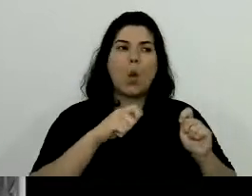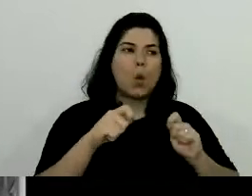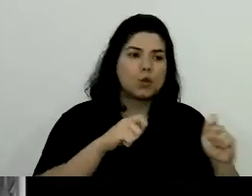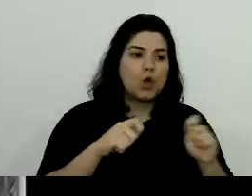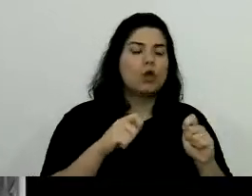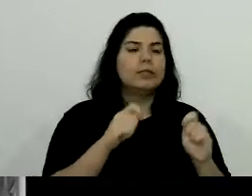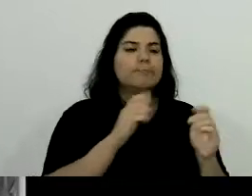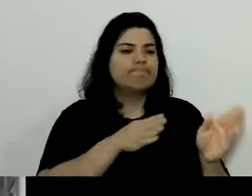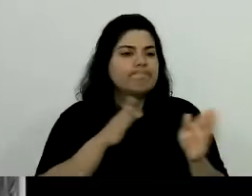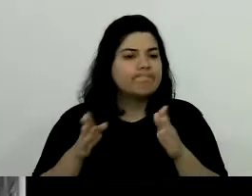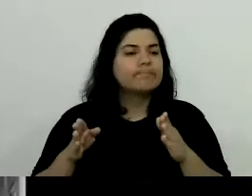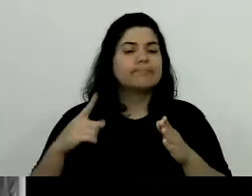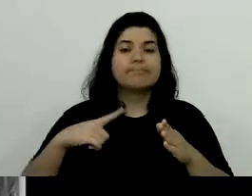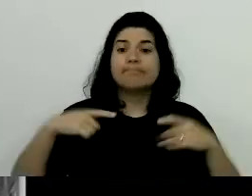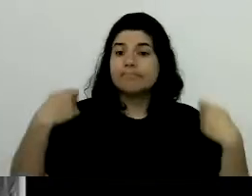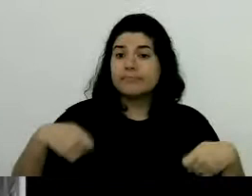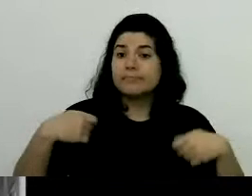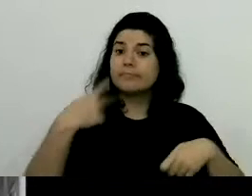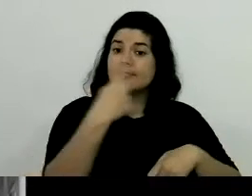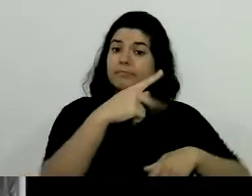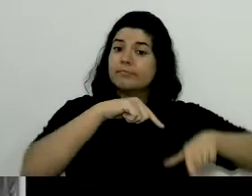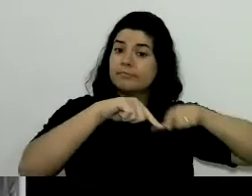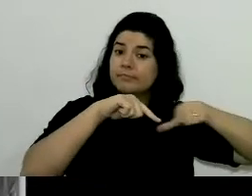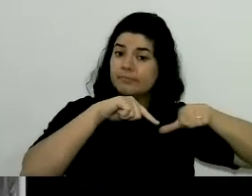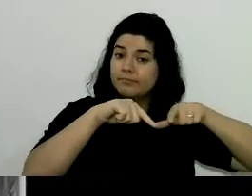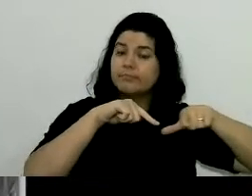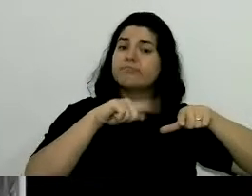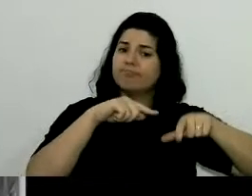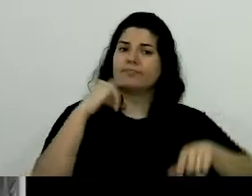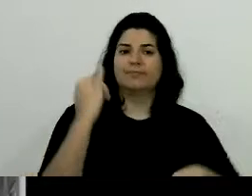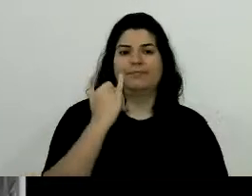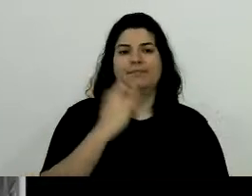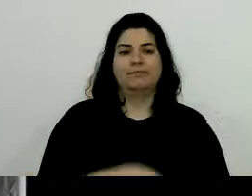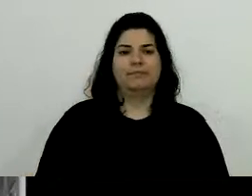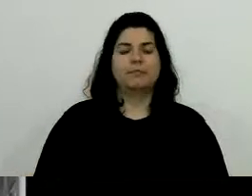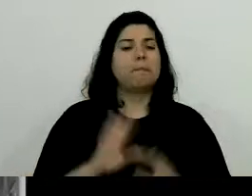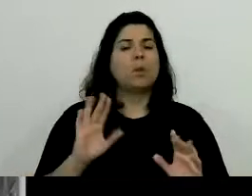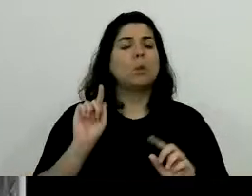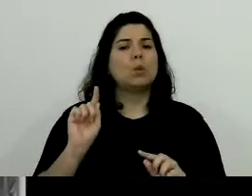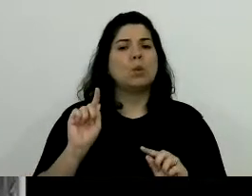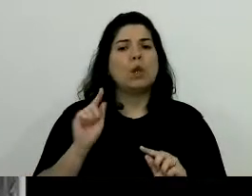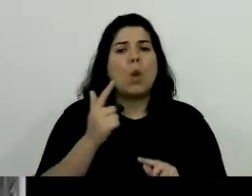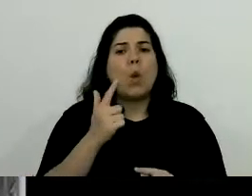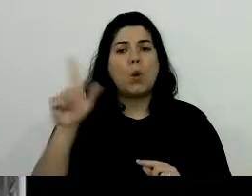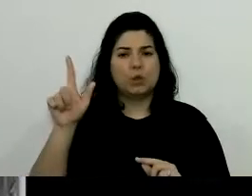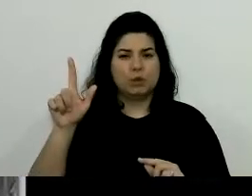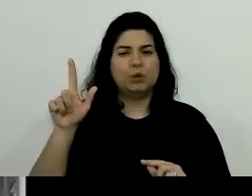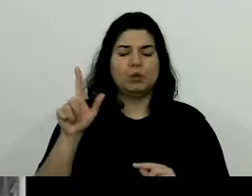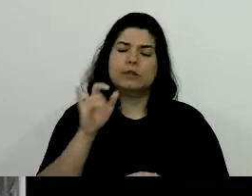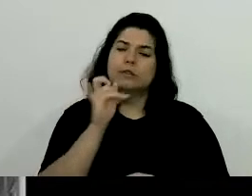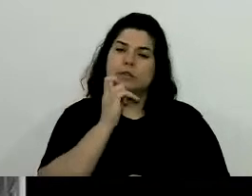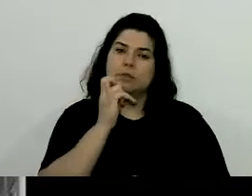Enfim, é uma necessidade do ofício, isso é muito importante. O que fazer com os outros, né? Que